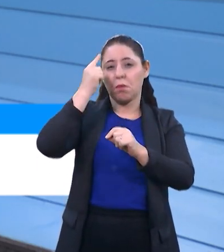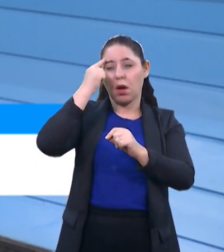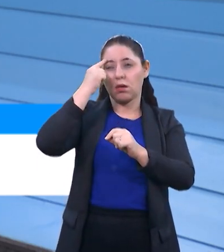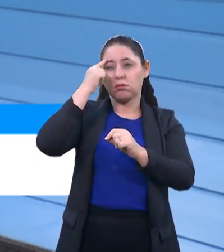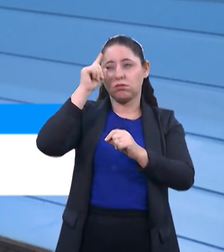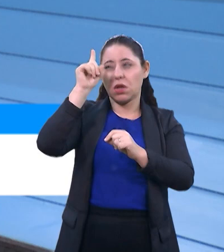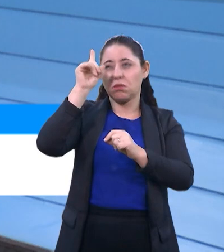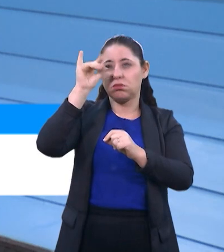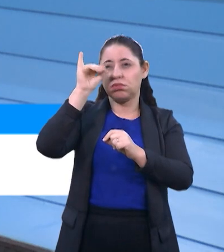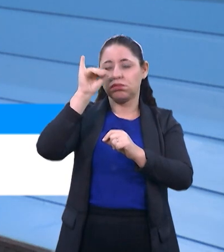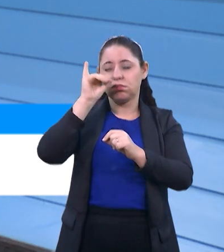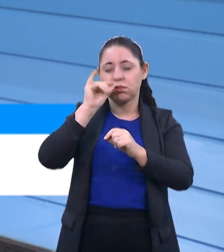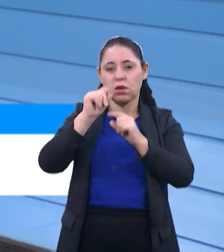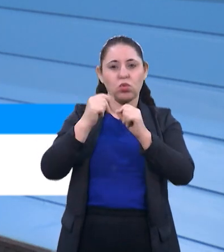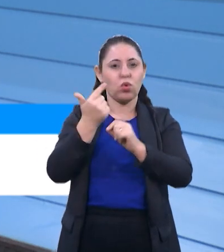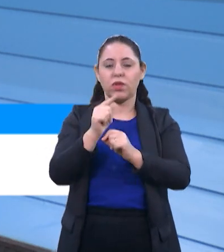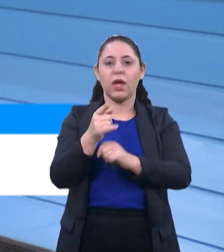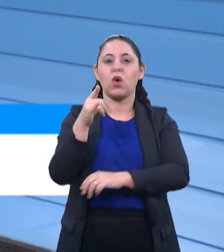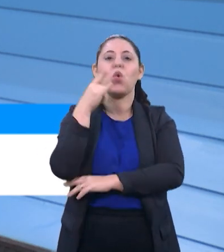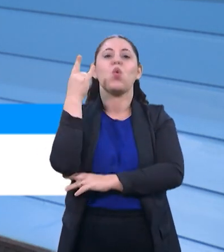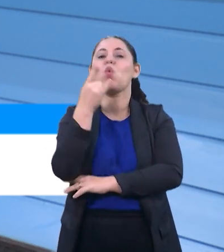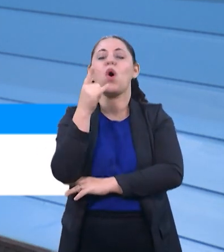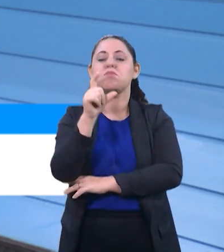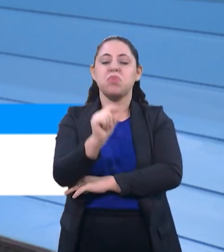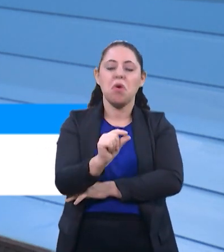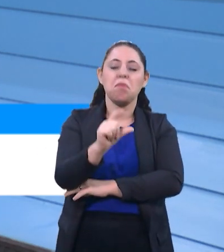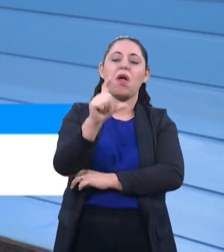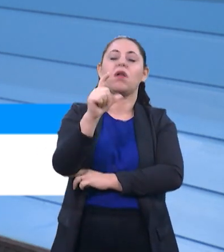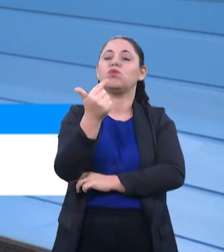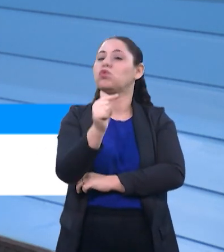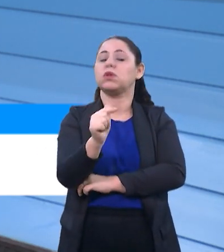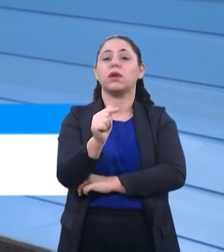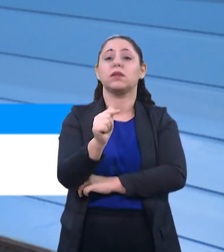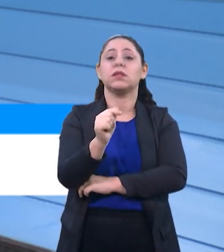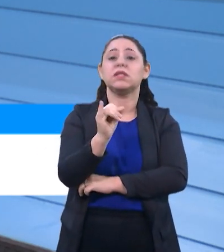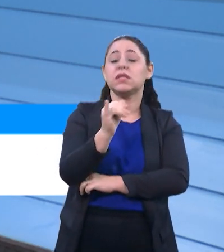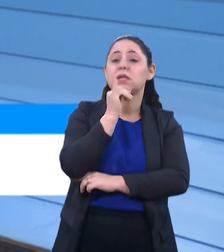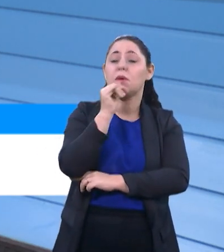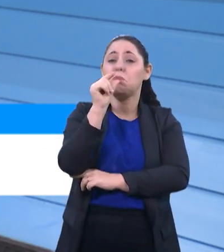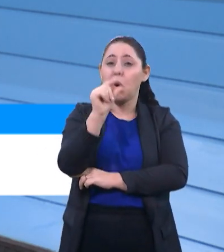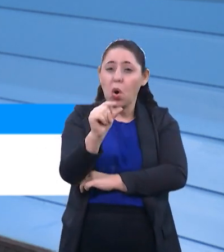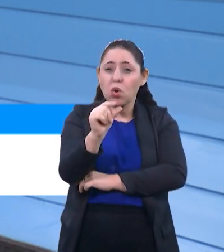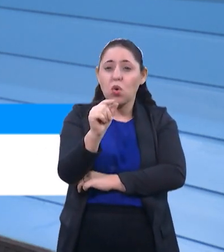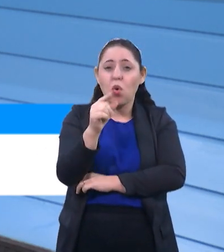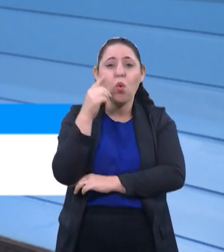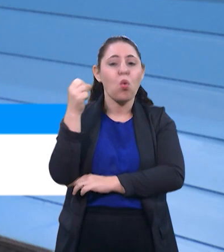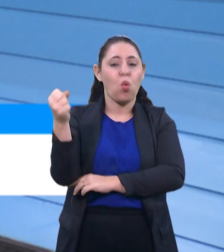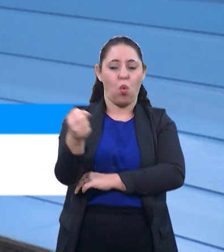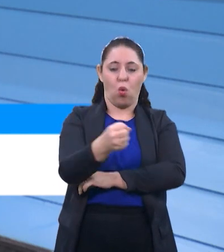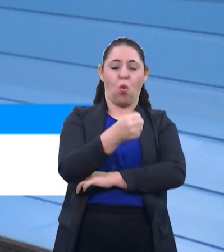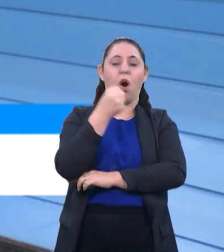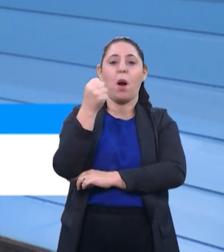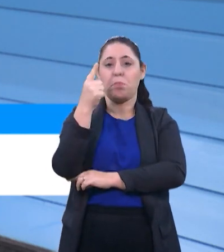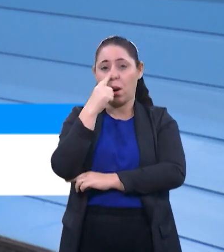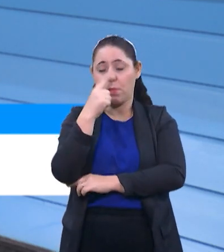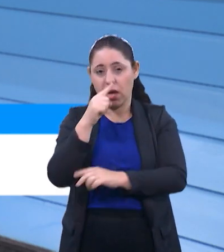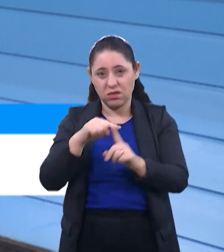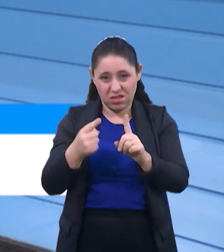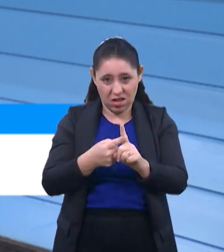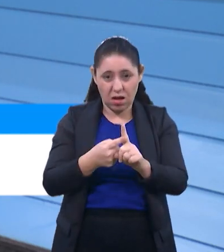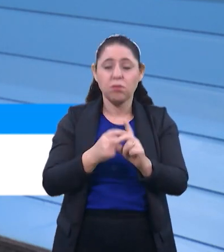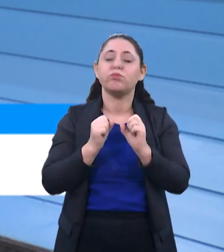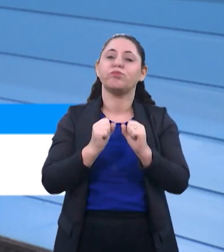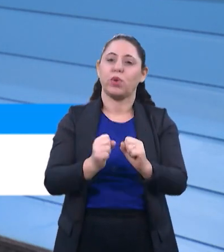ocidental. Não existe dose segura para o consumo da grávida. Em outras palavras, mesmo que seja baixa a quantidade ingerida pela futura